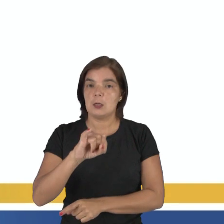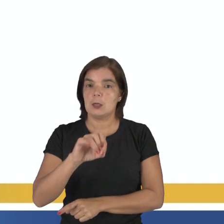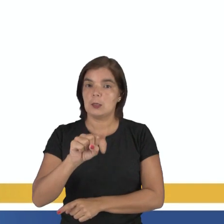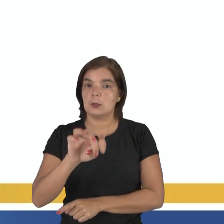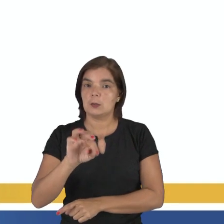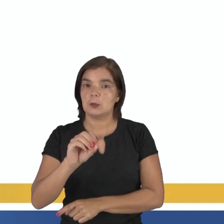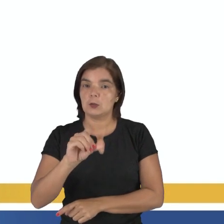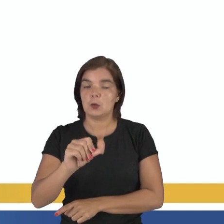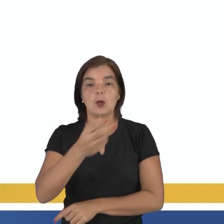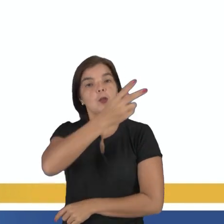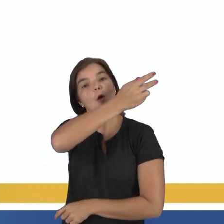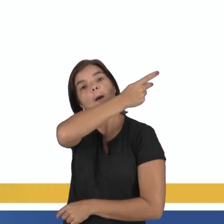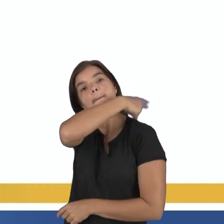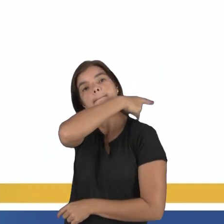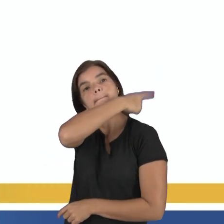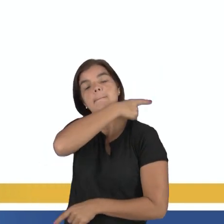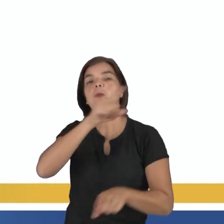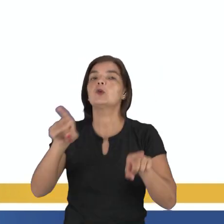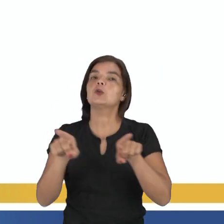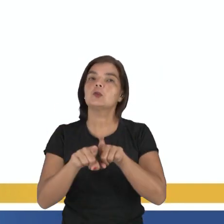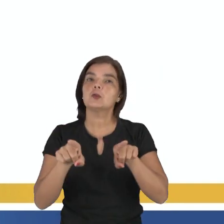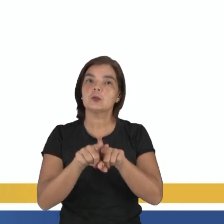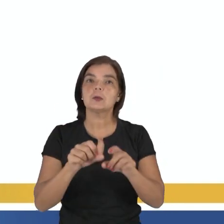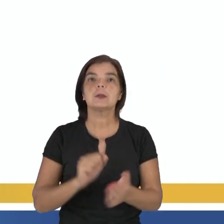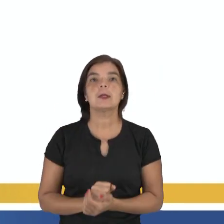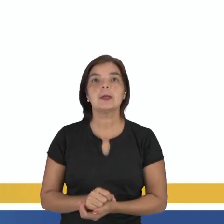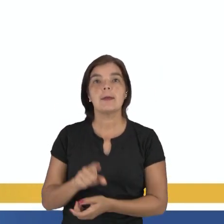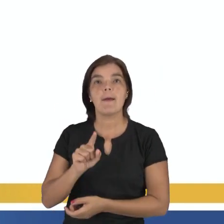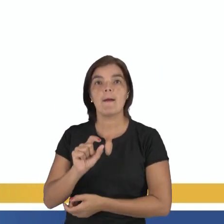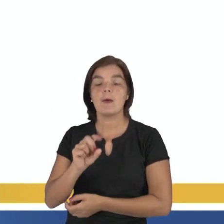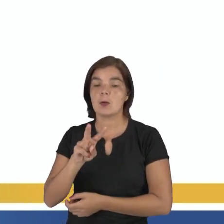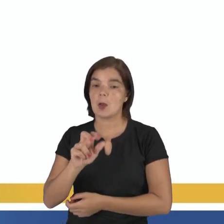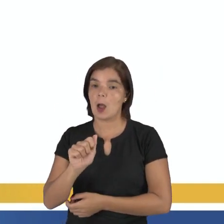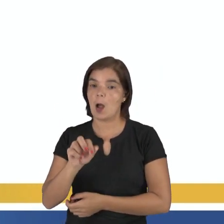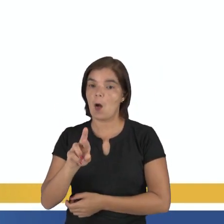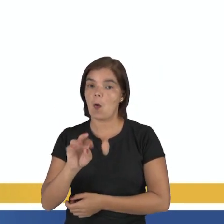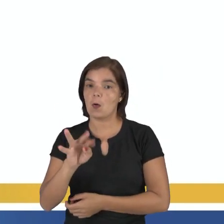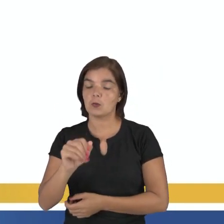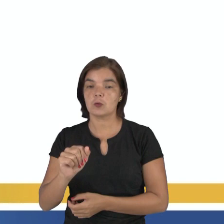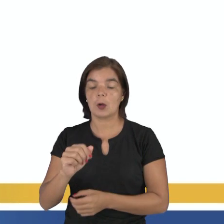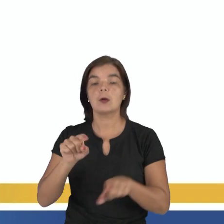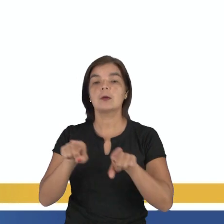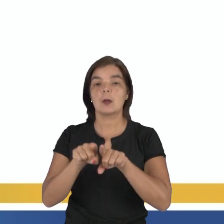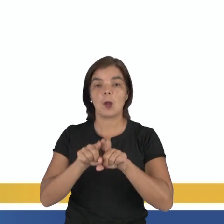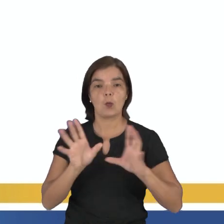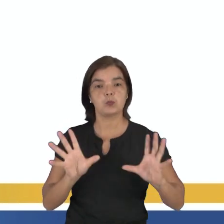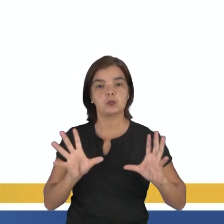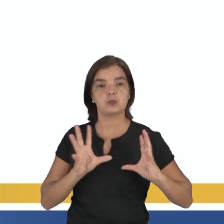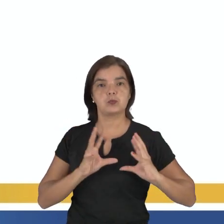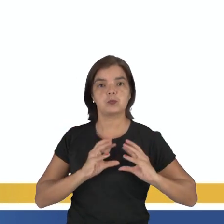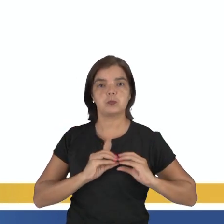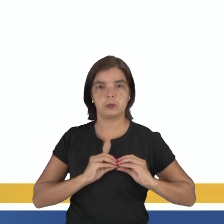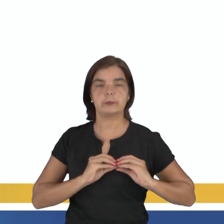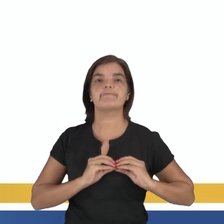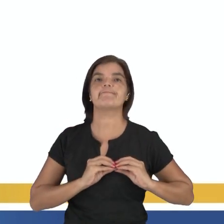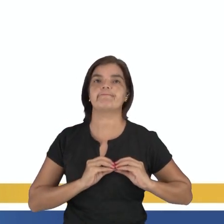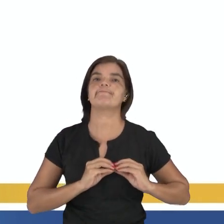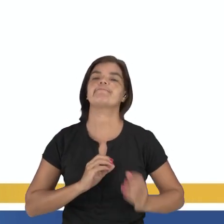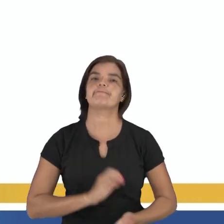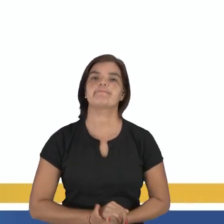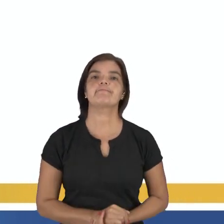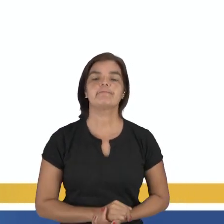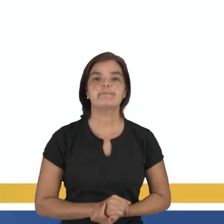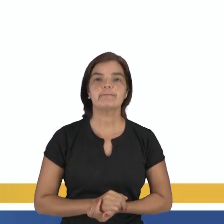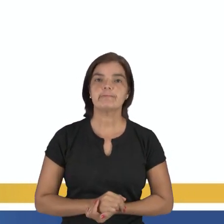temos a válvula pulmonar e a válvula aórtica, que mostra essa entrada. Então, é aí que nós vamos ter a pressão máxima e a pressão